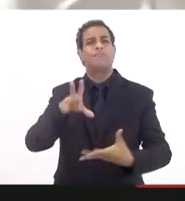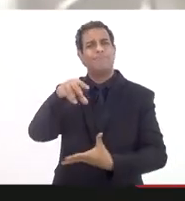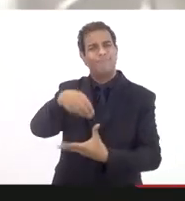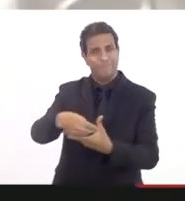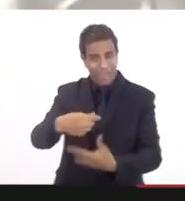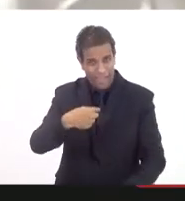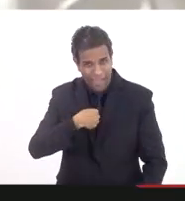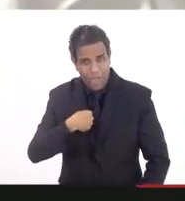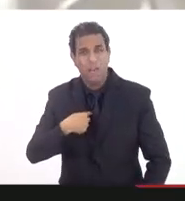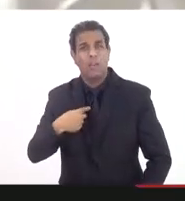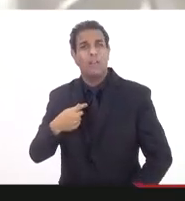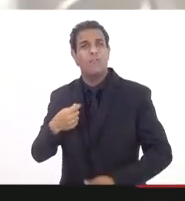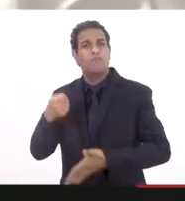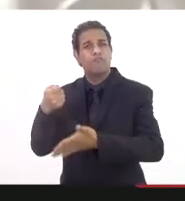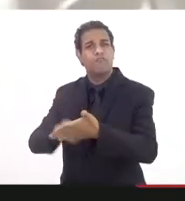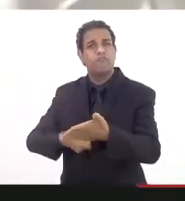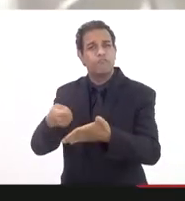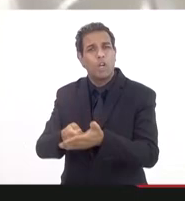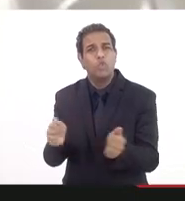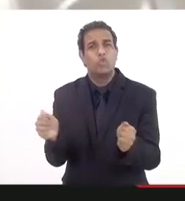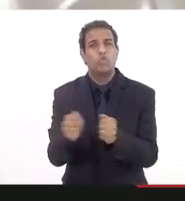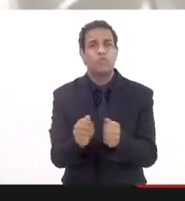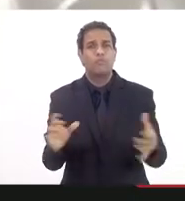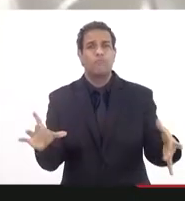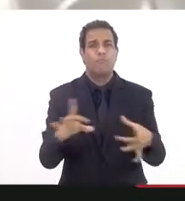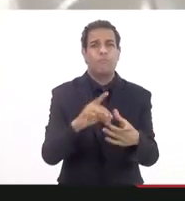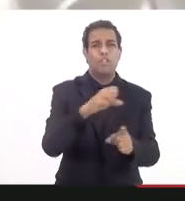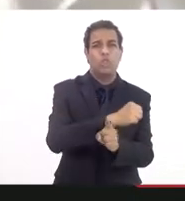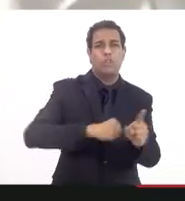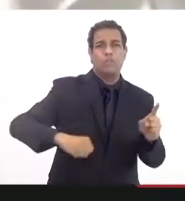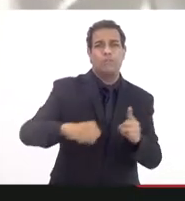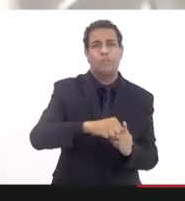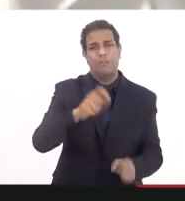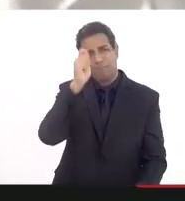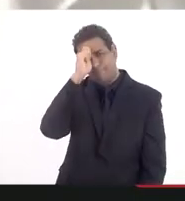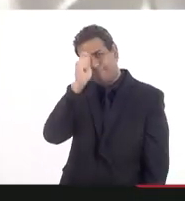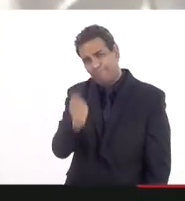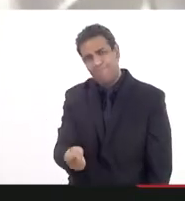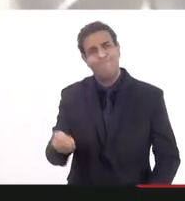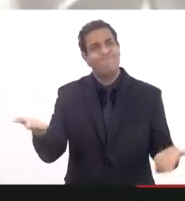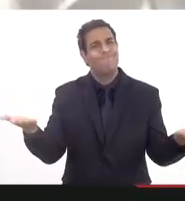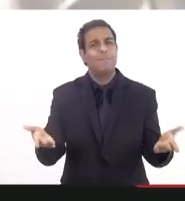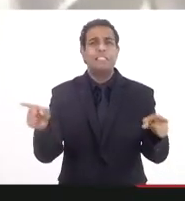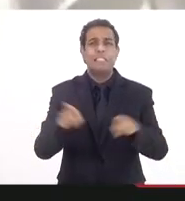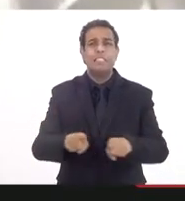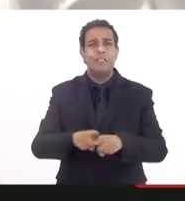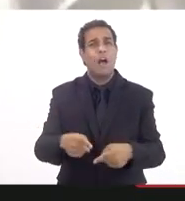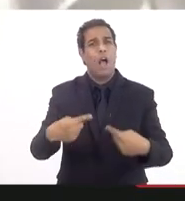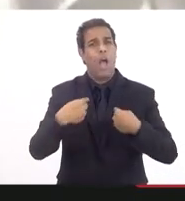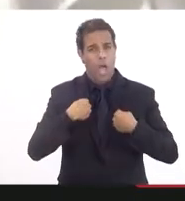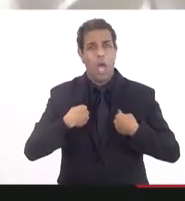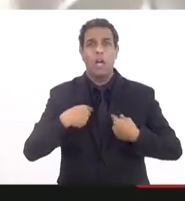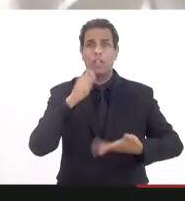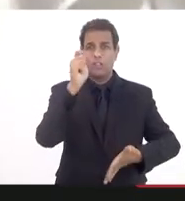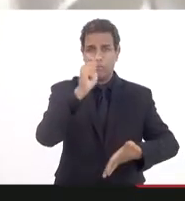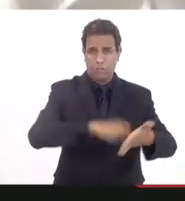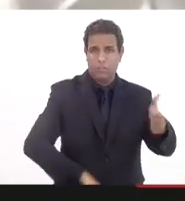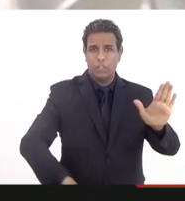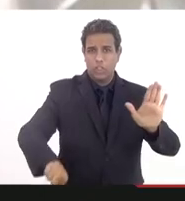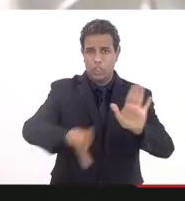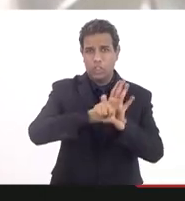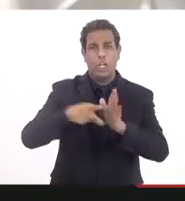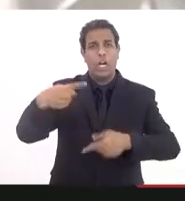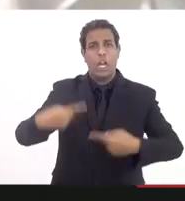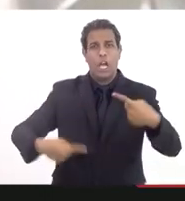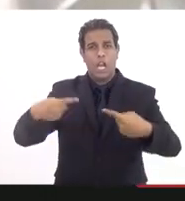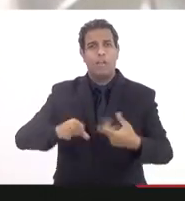eu travei com a sociedade civil. E quero aqui agradecer de um modo muito especial, porque sou a autora dessa lei, né? O